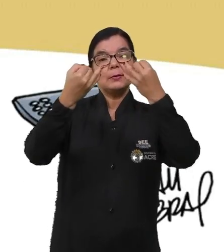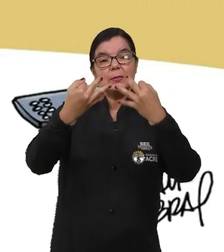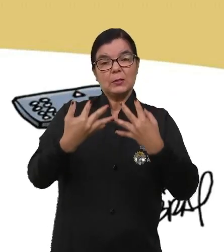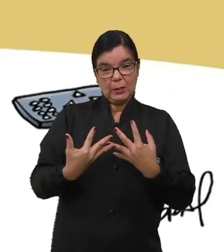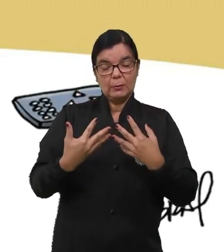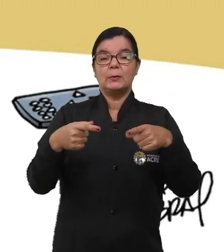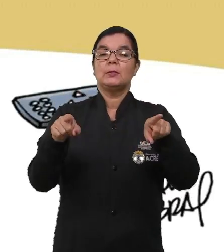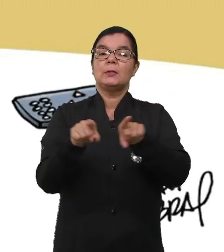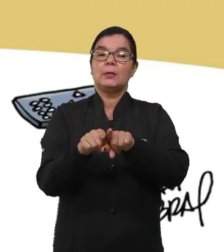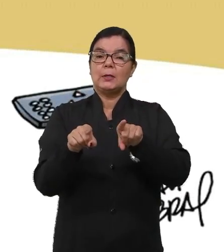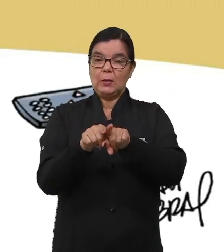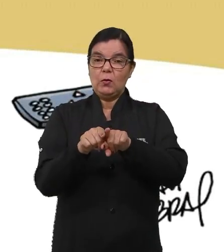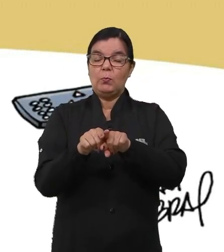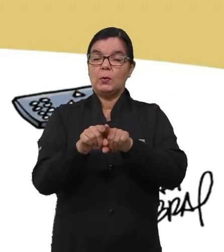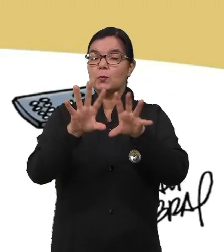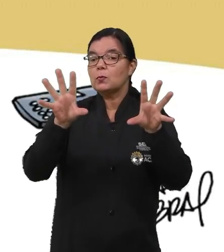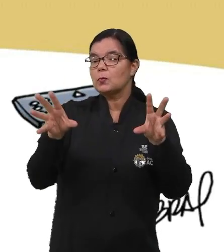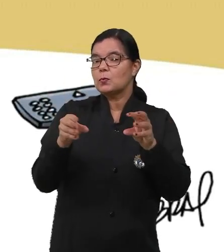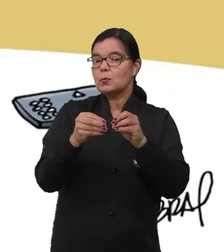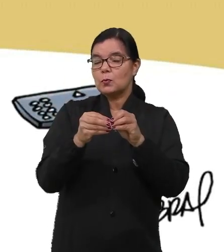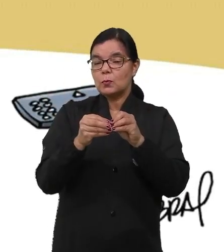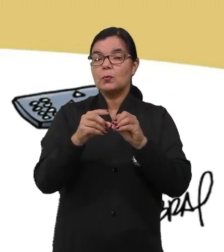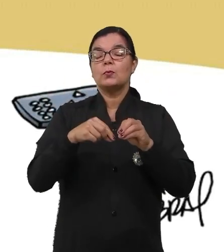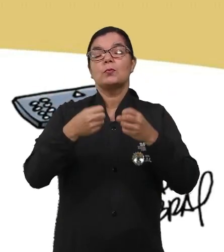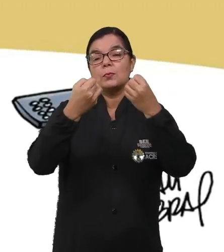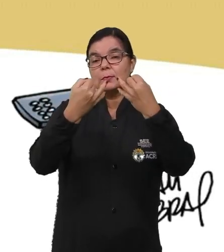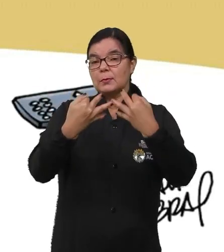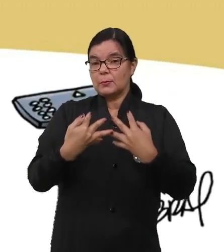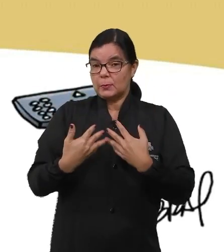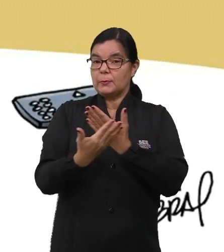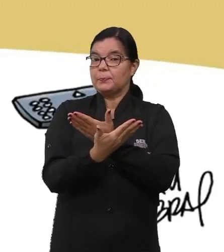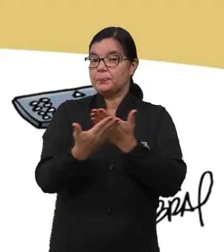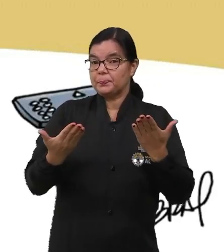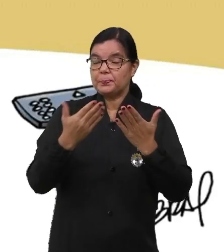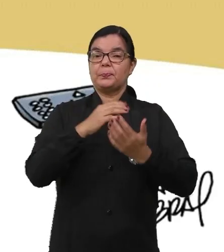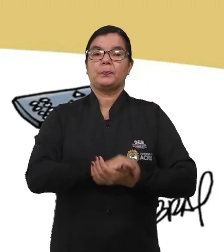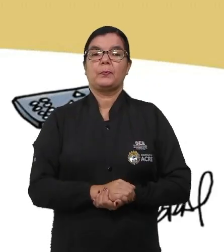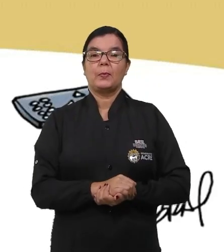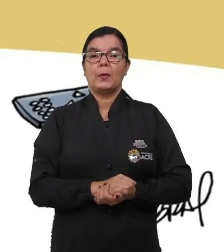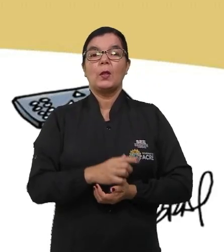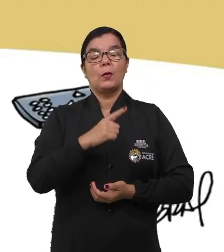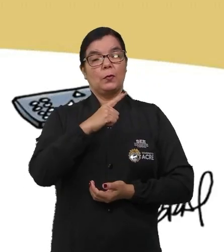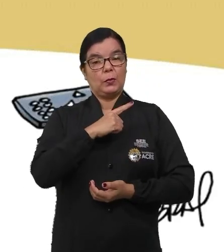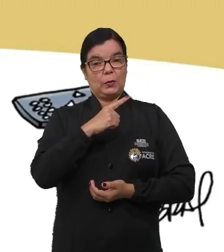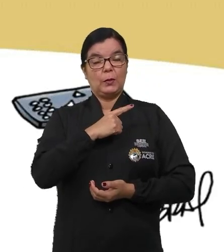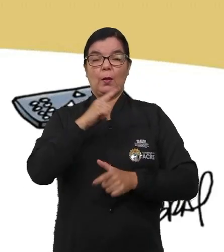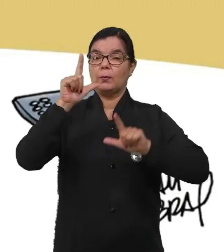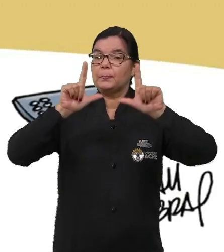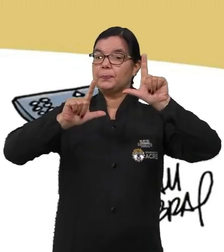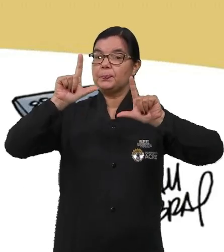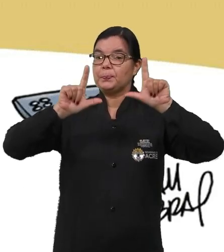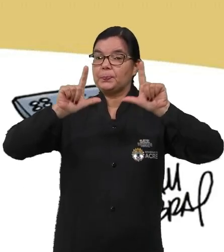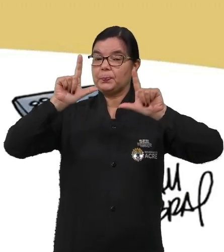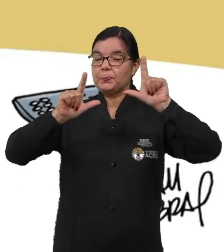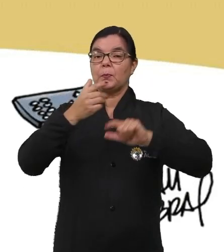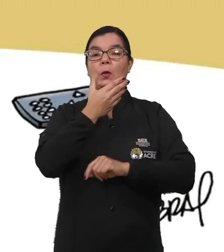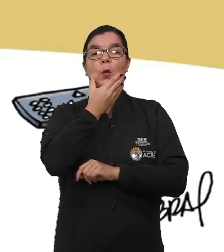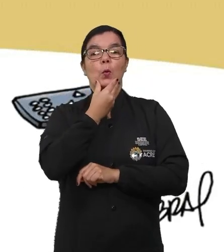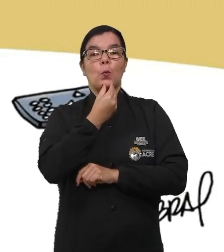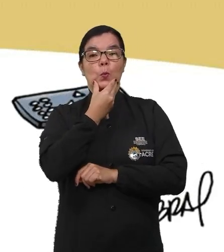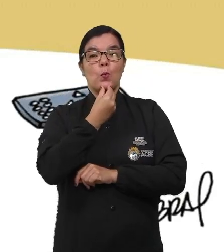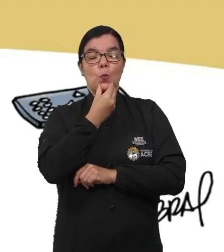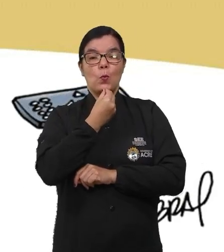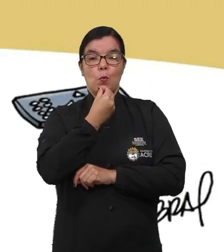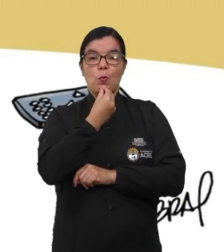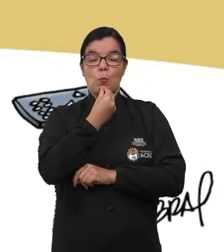e até mesmo resumindo tudo que eu acabei de colocar para vocês. Eu tenho aí uma televisão, um homem,